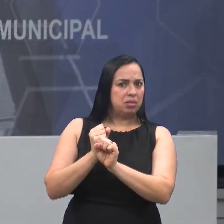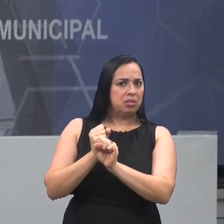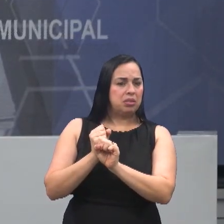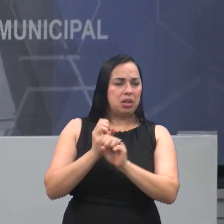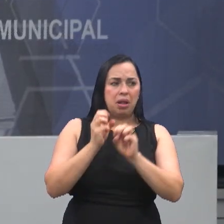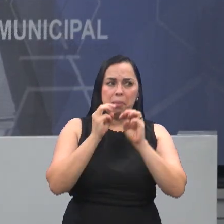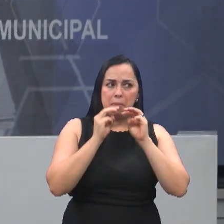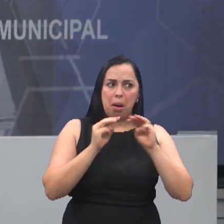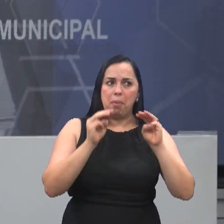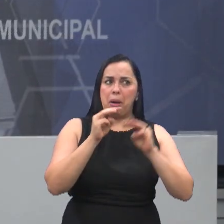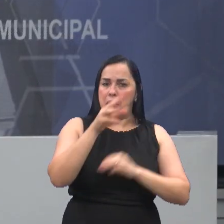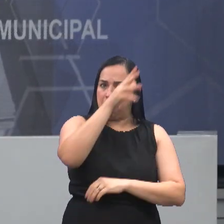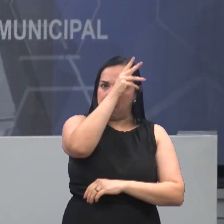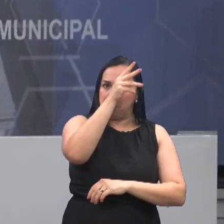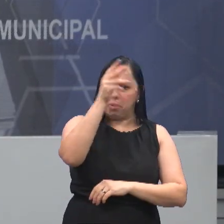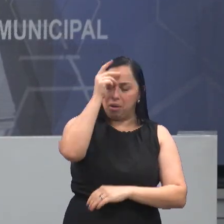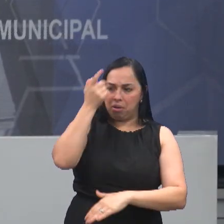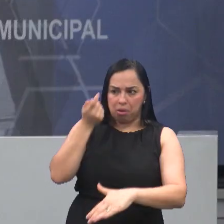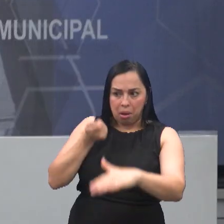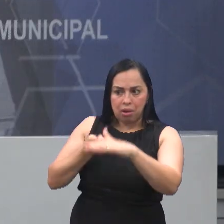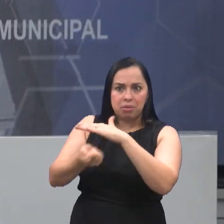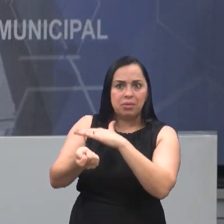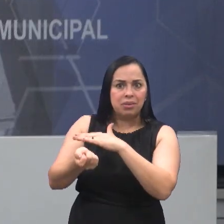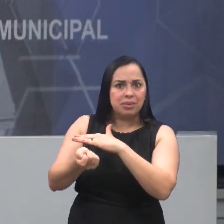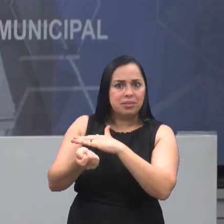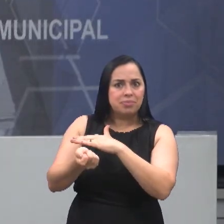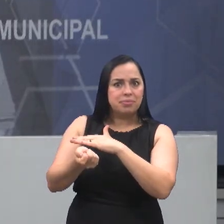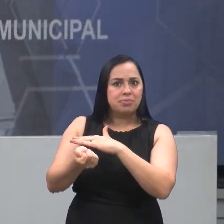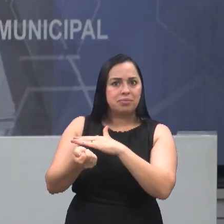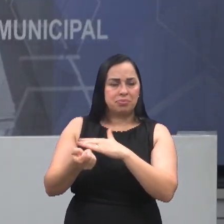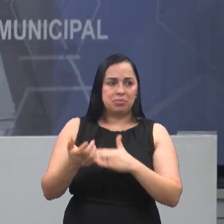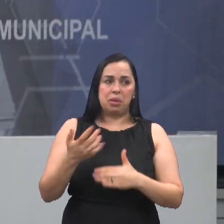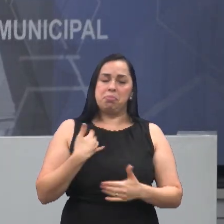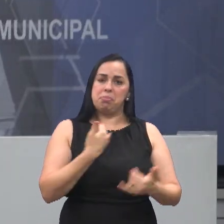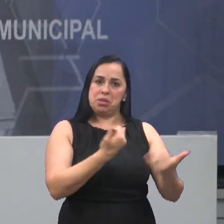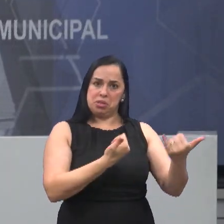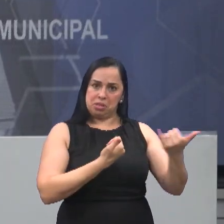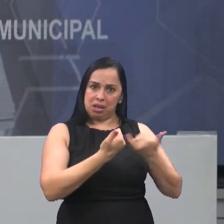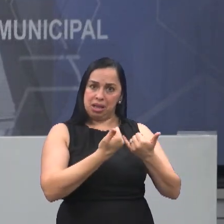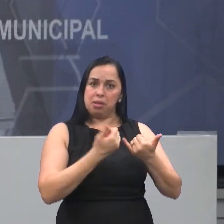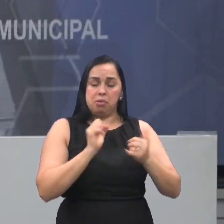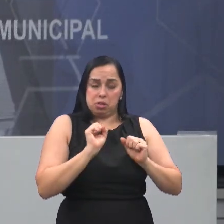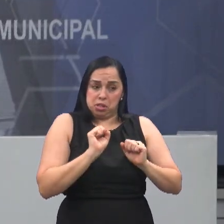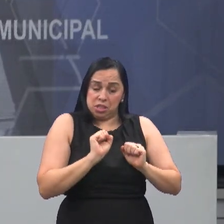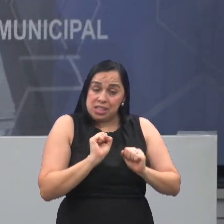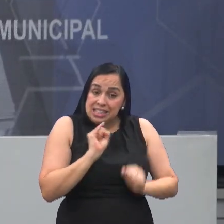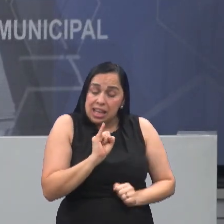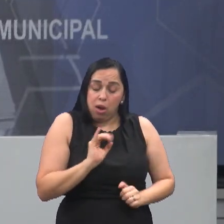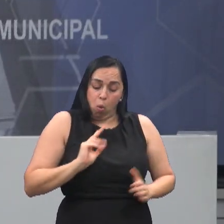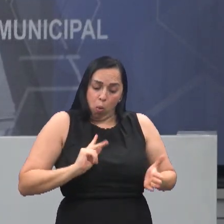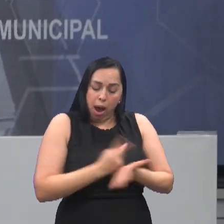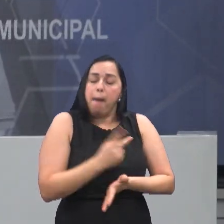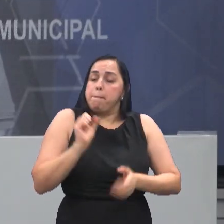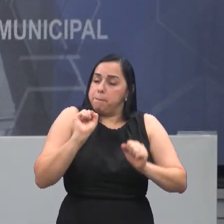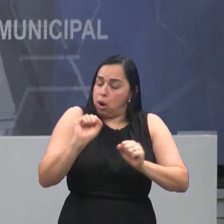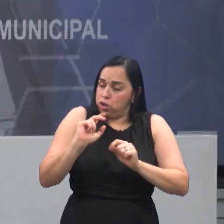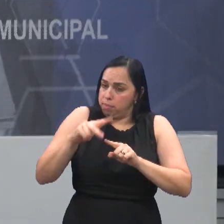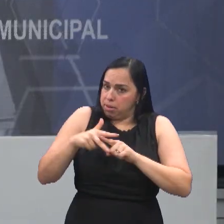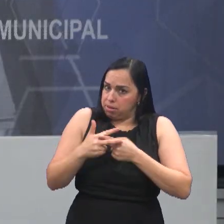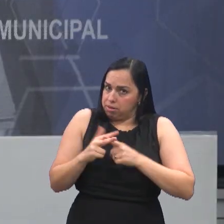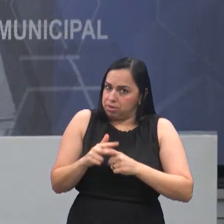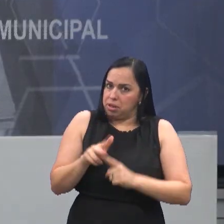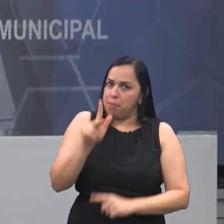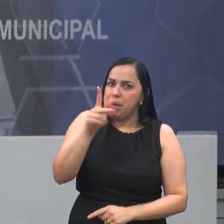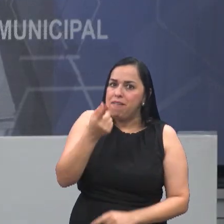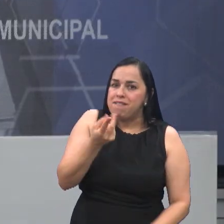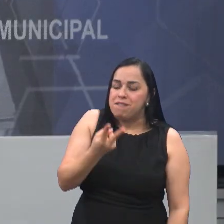da Prefeitura de São José dos Campos. E eu recebi informação, se eu estiver errado, ele pode me corrigir. Me disseram que era cerca de